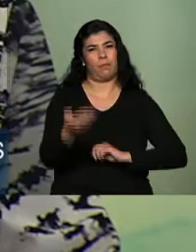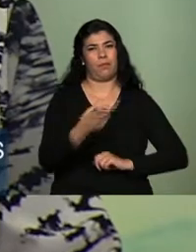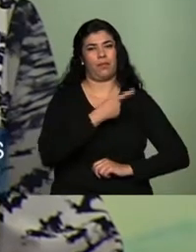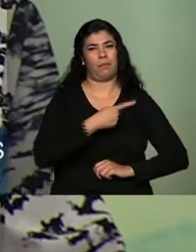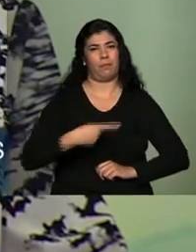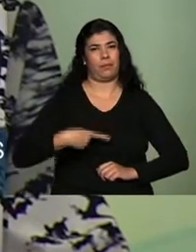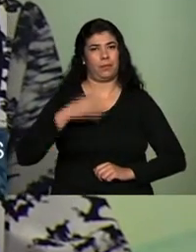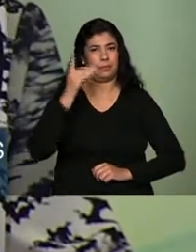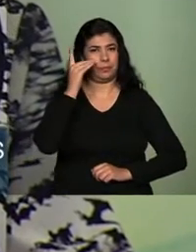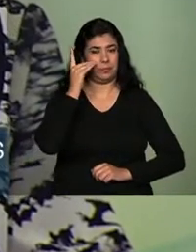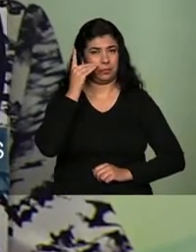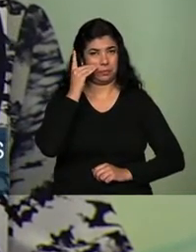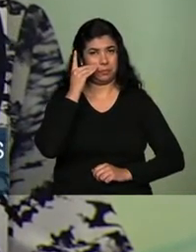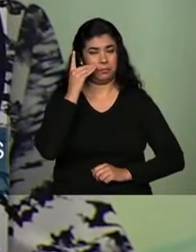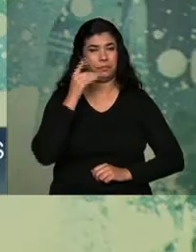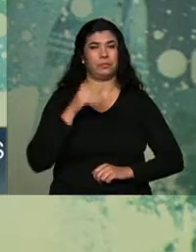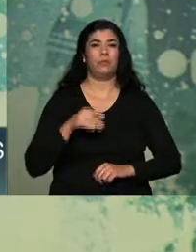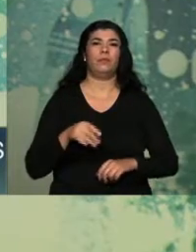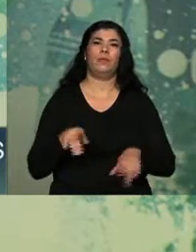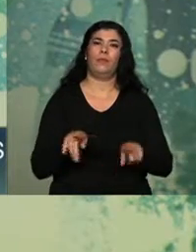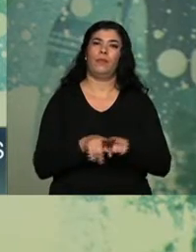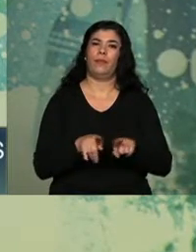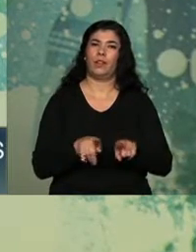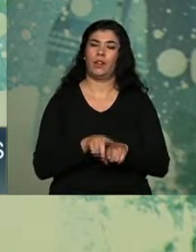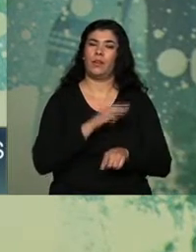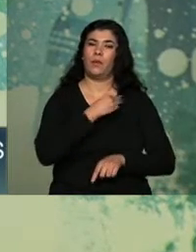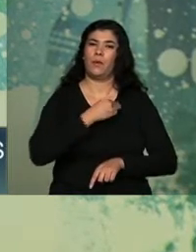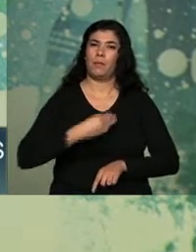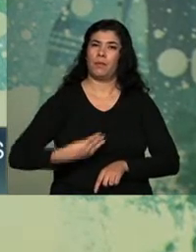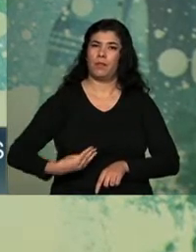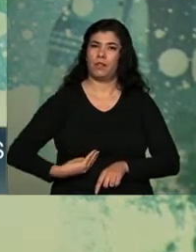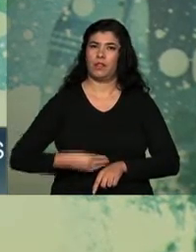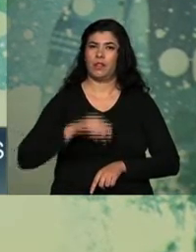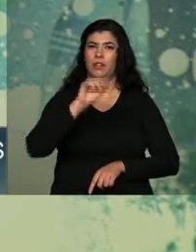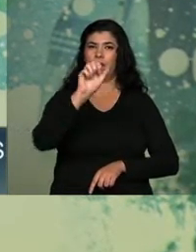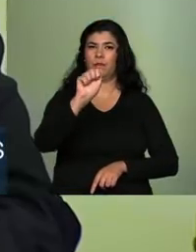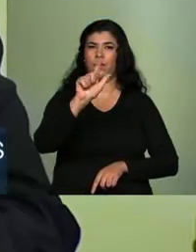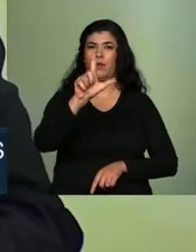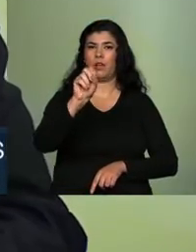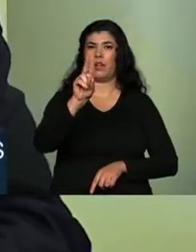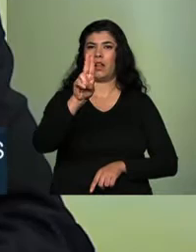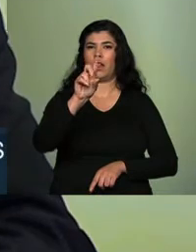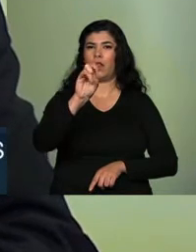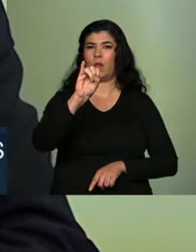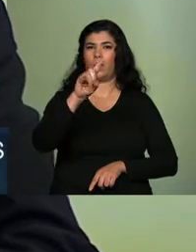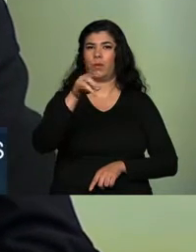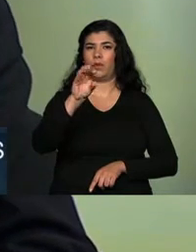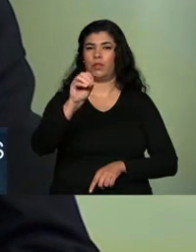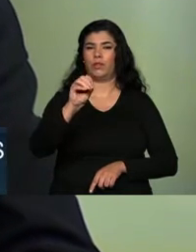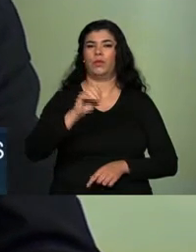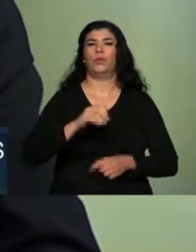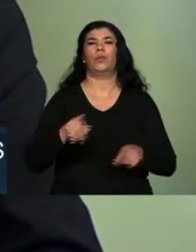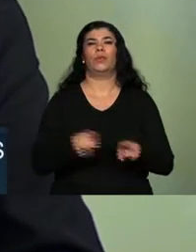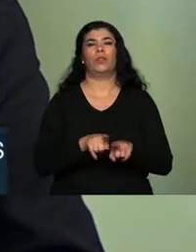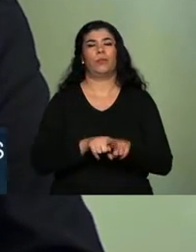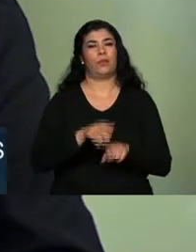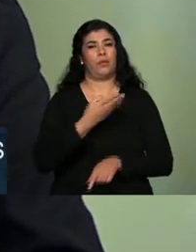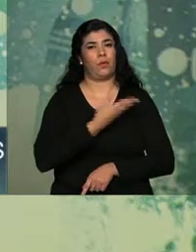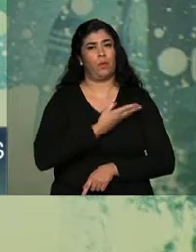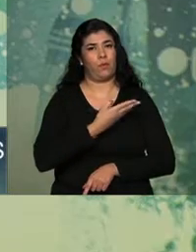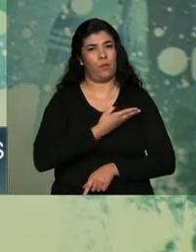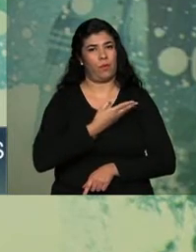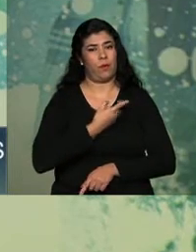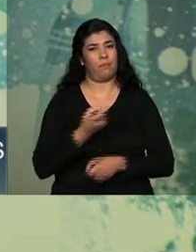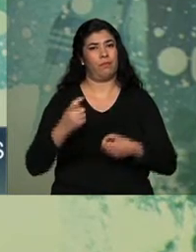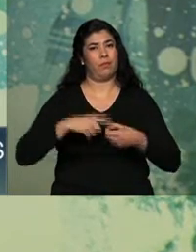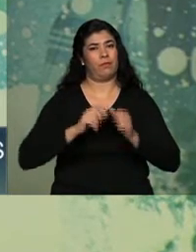o ministro da Casa Civil, Aloysio Mercadante, o meu amigo e companheiro de